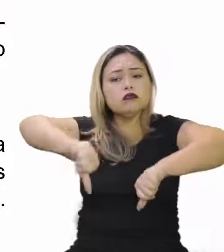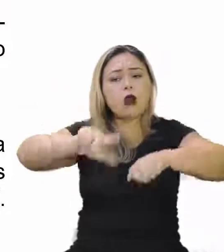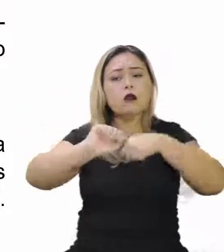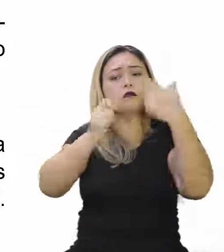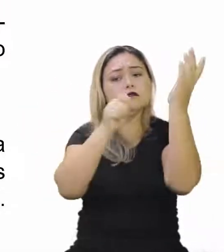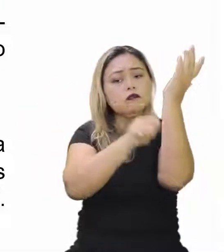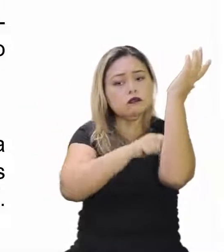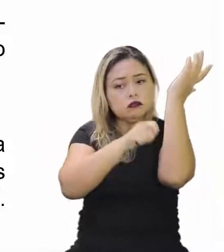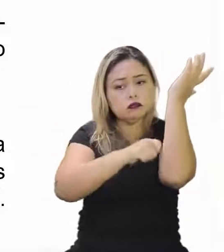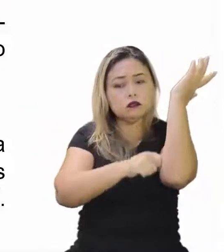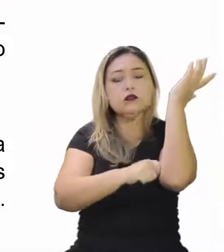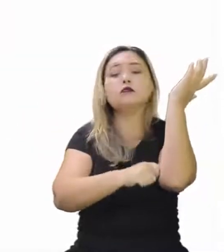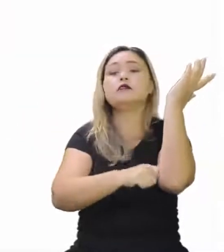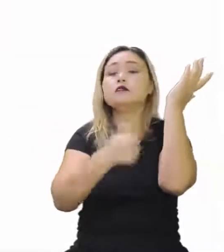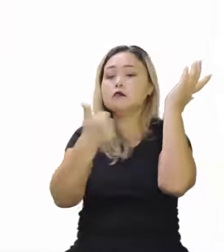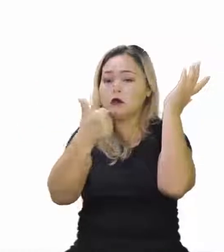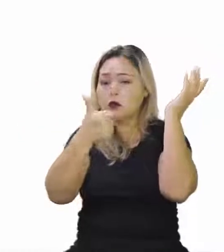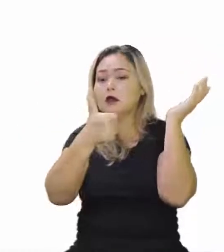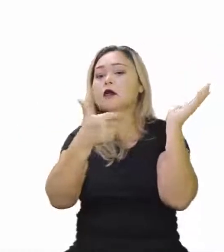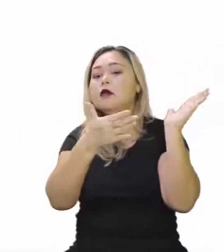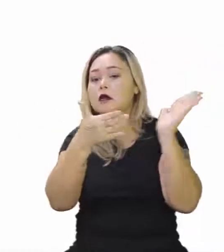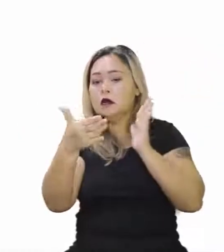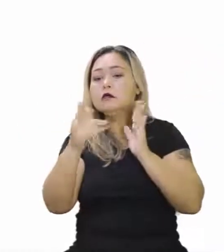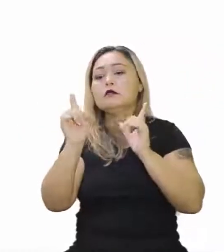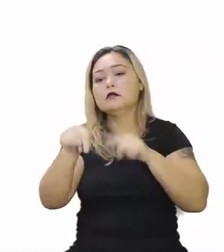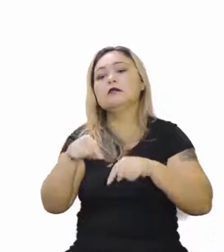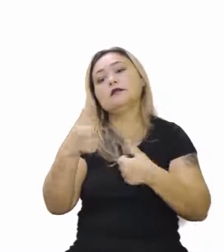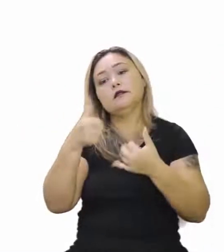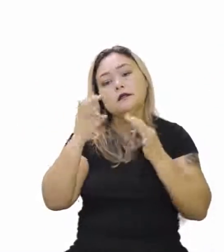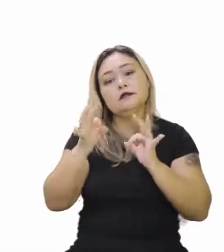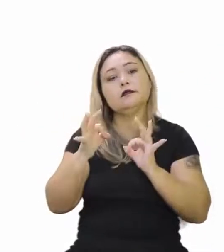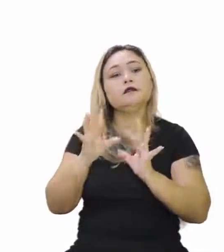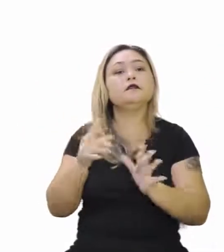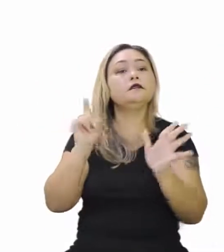aqui? Sim. Perfeito. Questão 3.